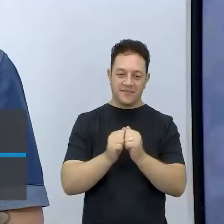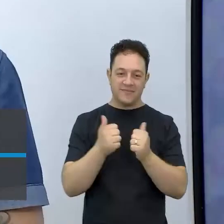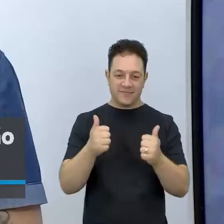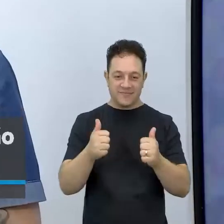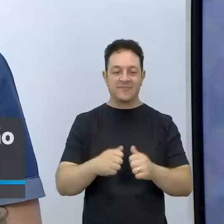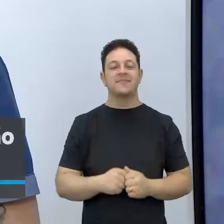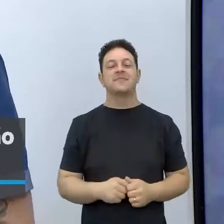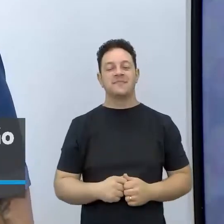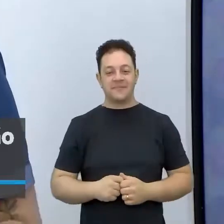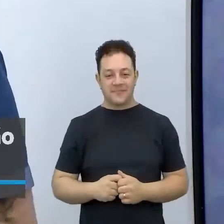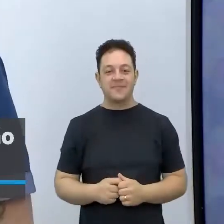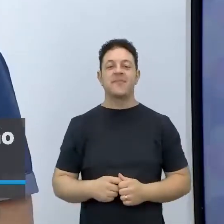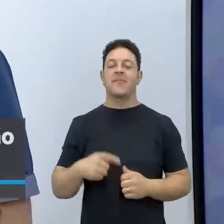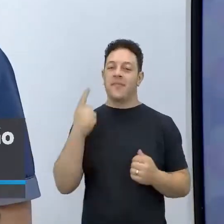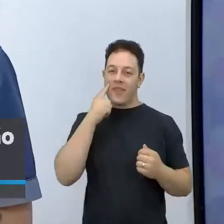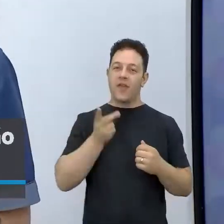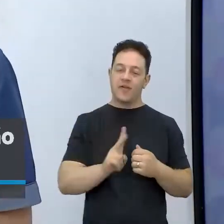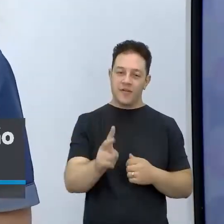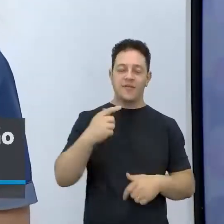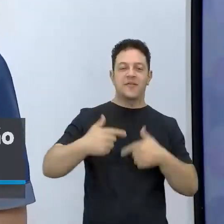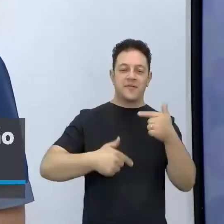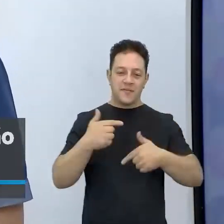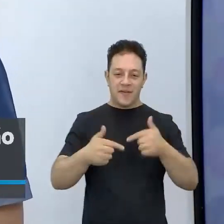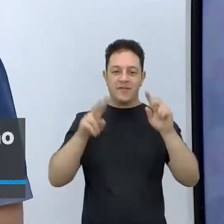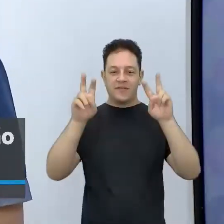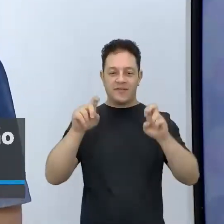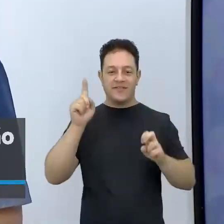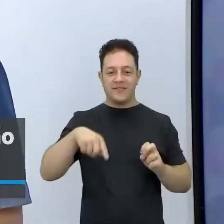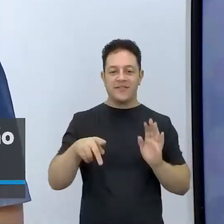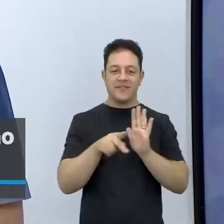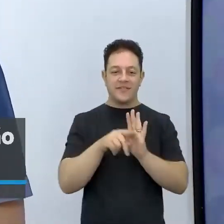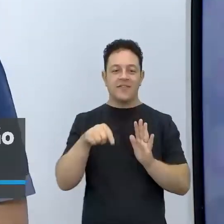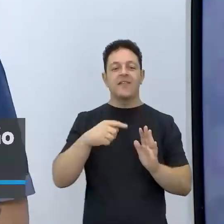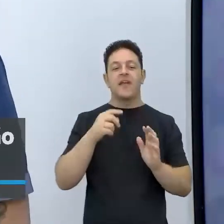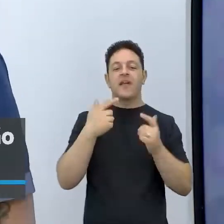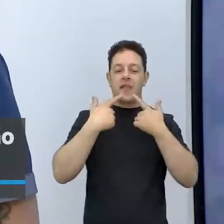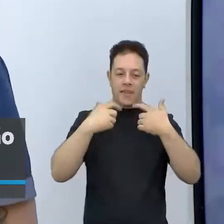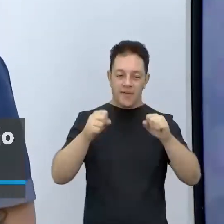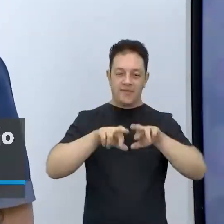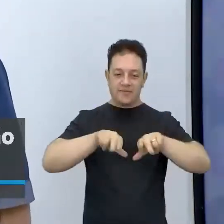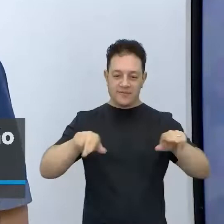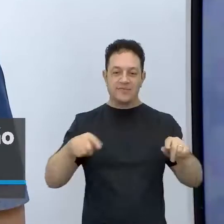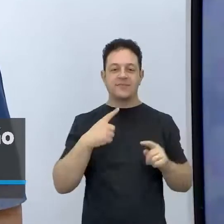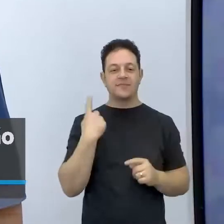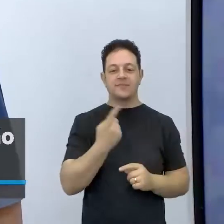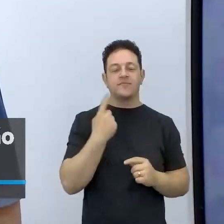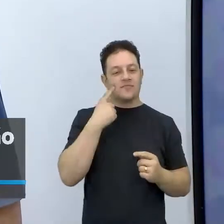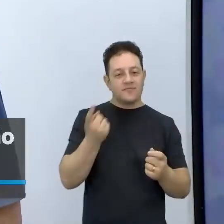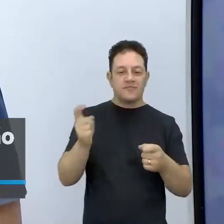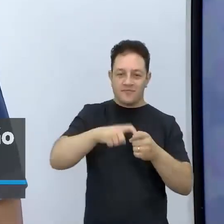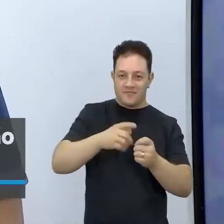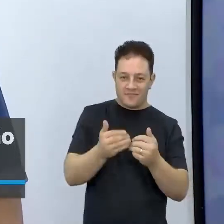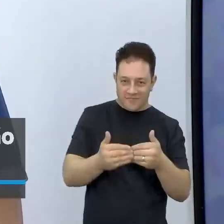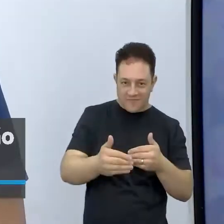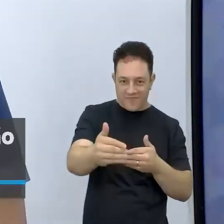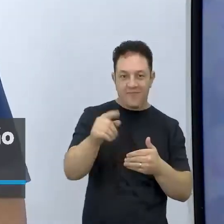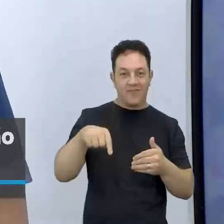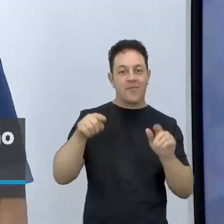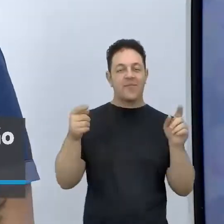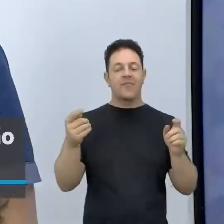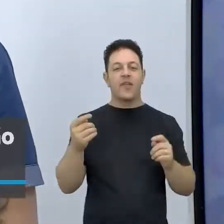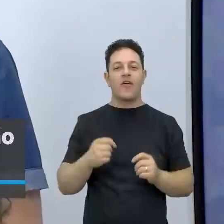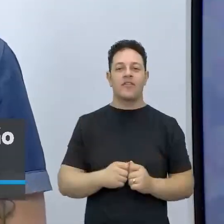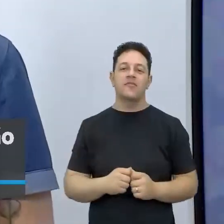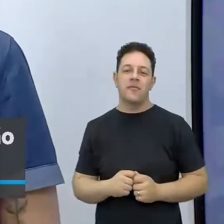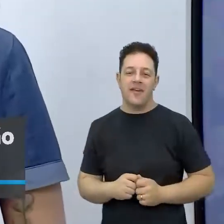professora Elaine. Vamos continuar aqui trabalhando, então, com as variedades linguísticas, retomando aí aquilo que nós já vimos neste